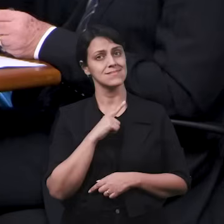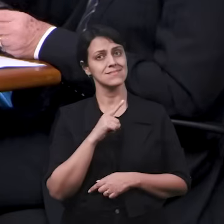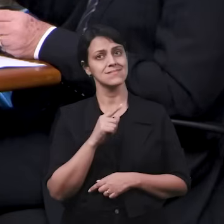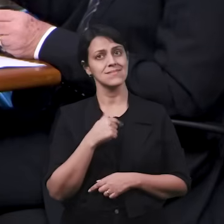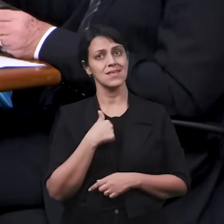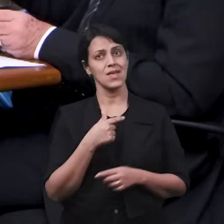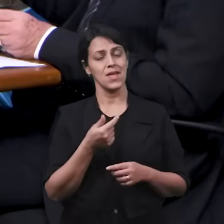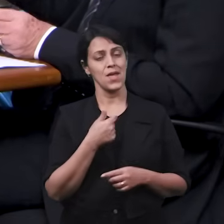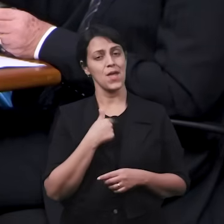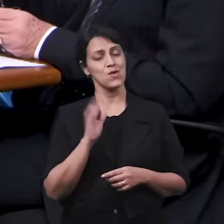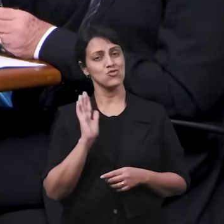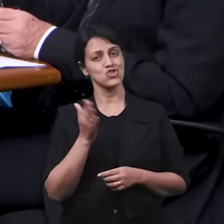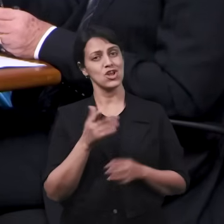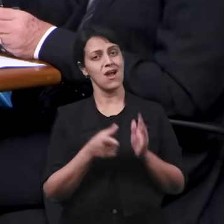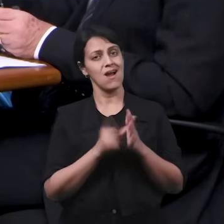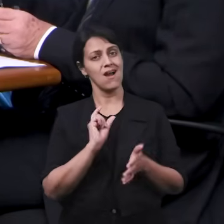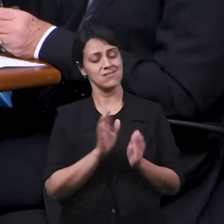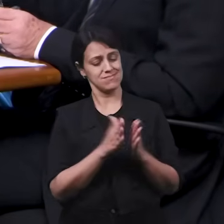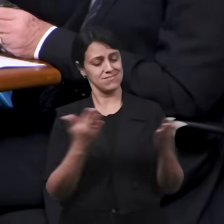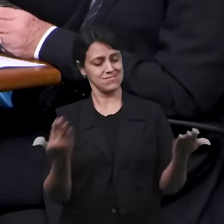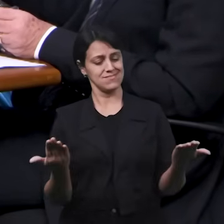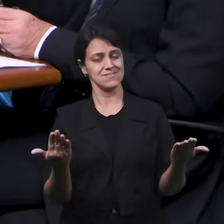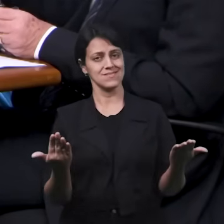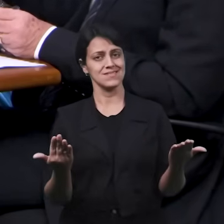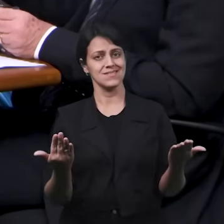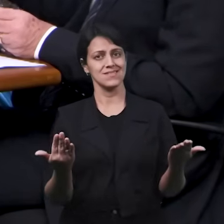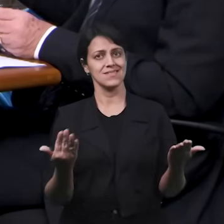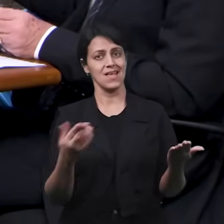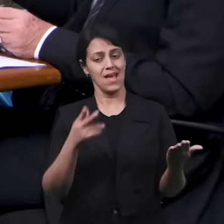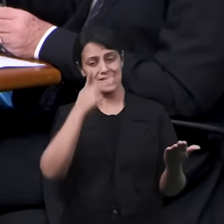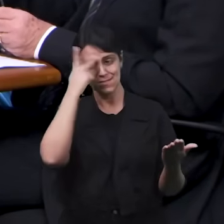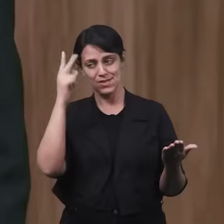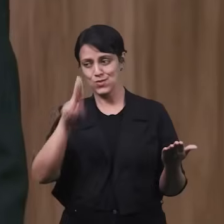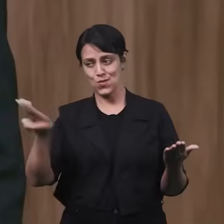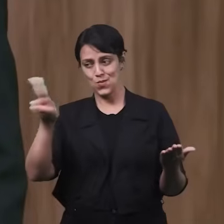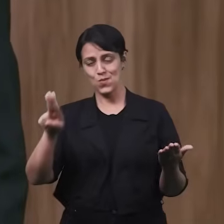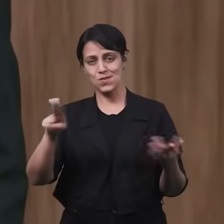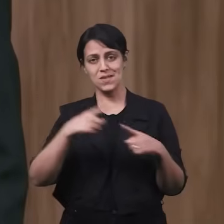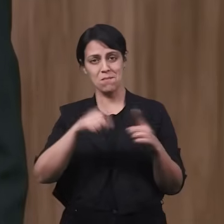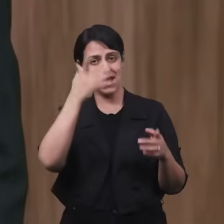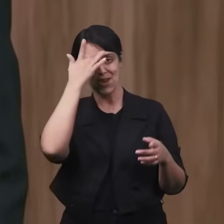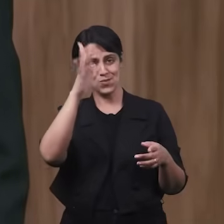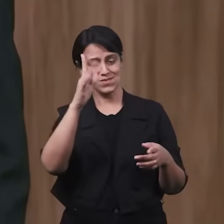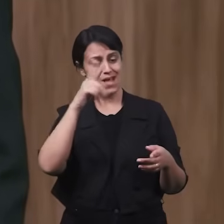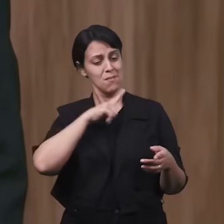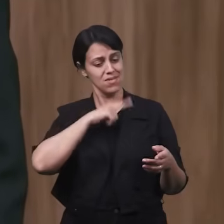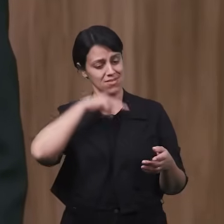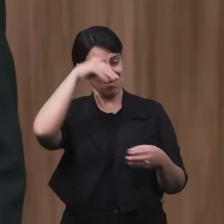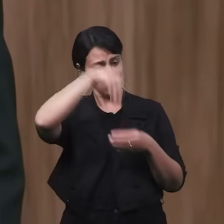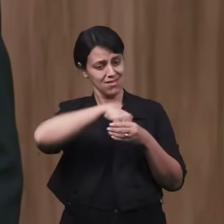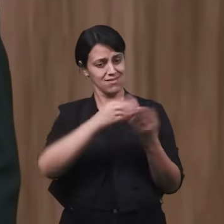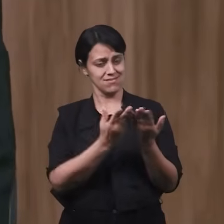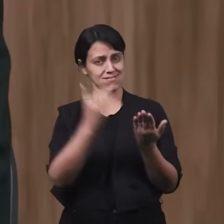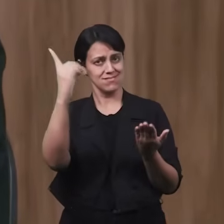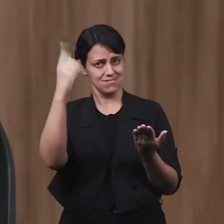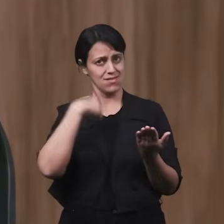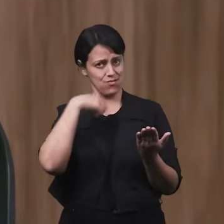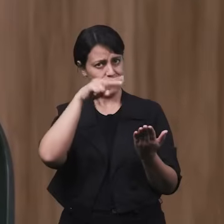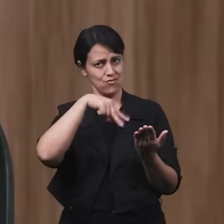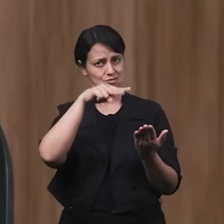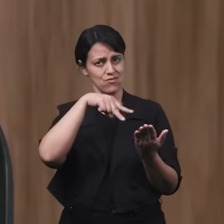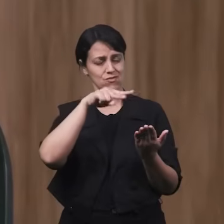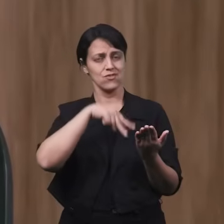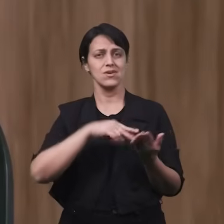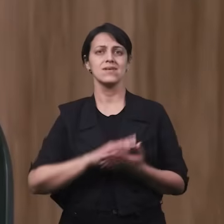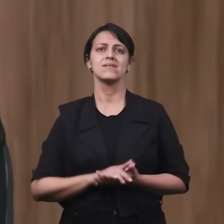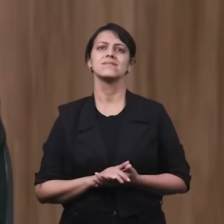Eu sei que algumas pessoas já até usam essa frase e não sabem que isso é um provérbio. Isso sim. Que está no livro de Provérbios. Eu vou ler